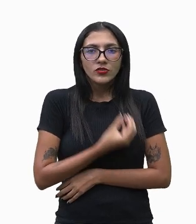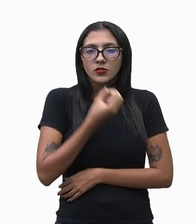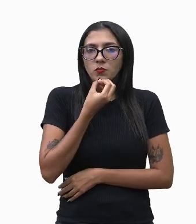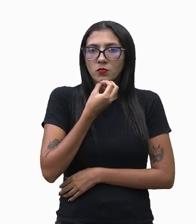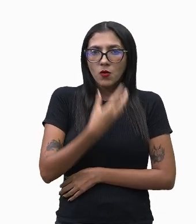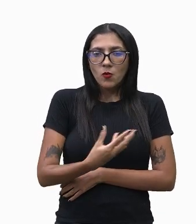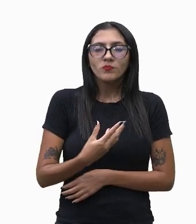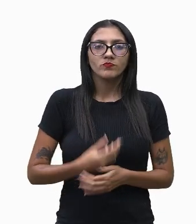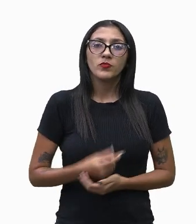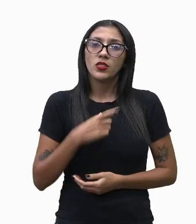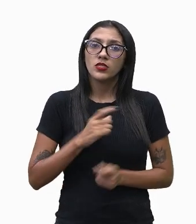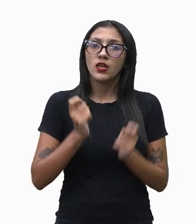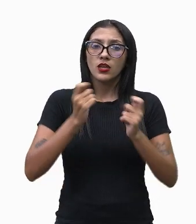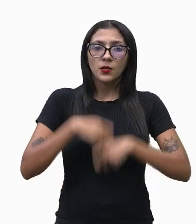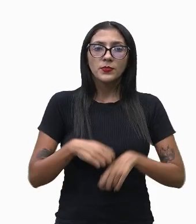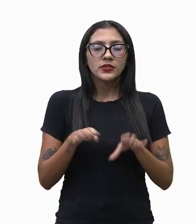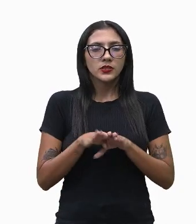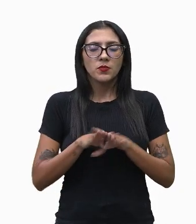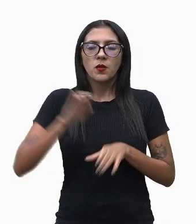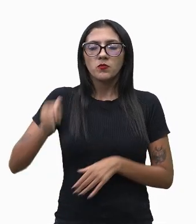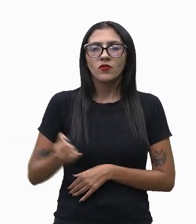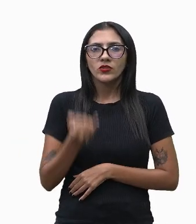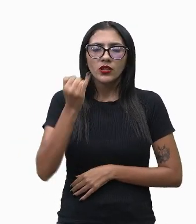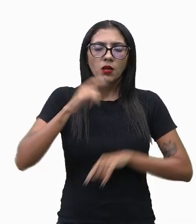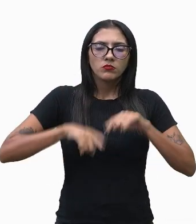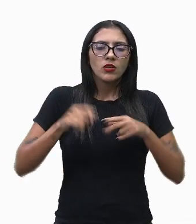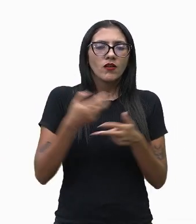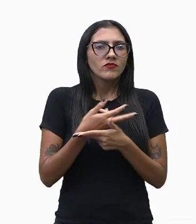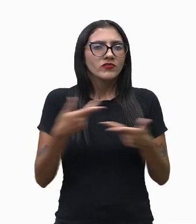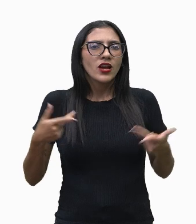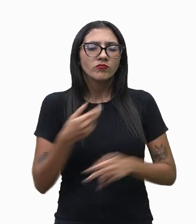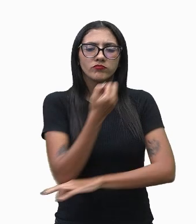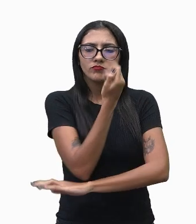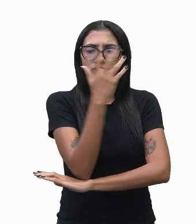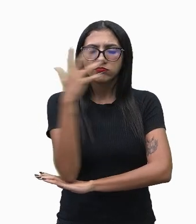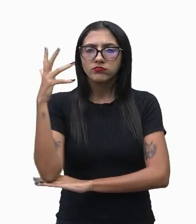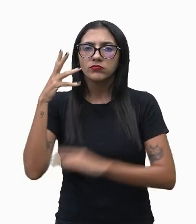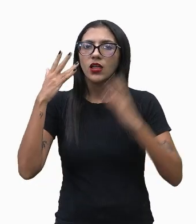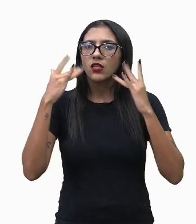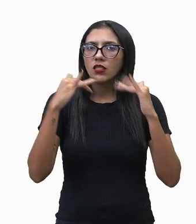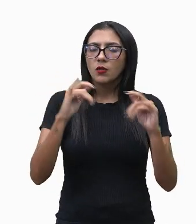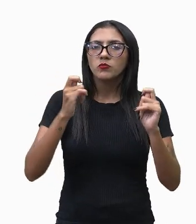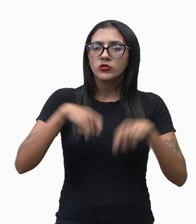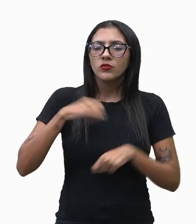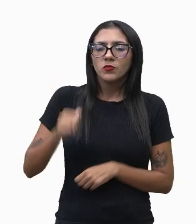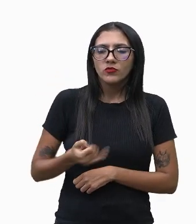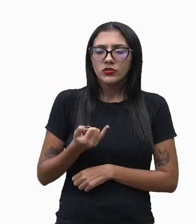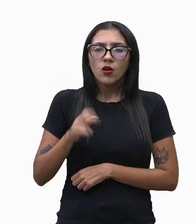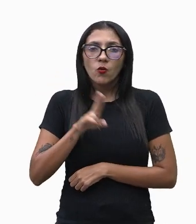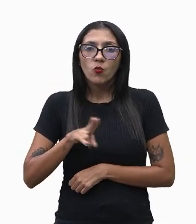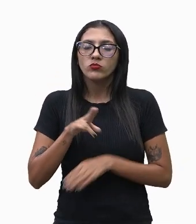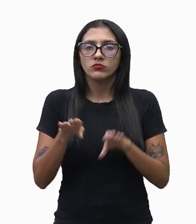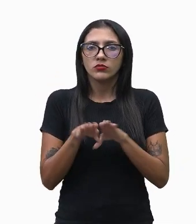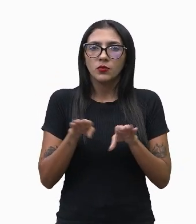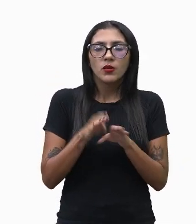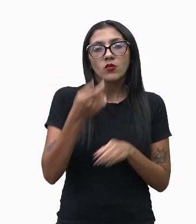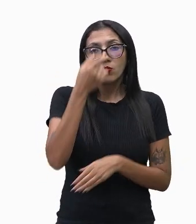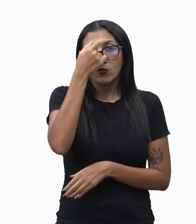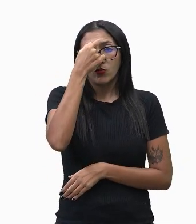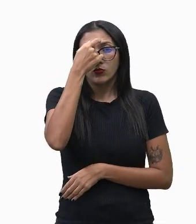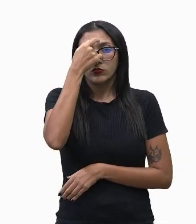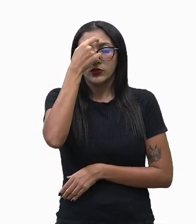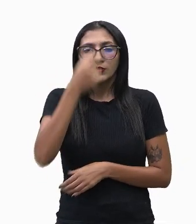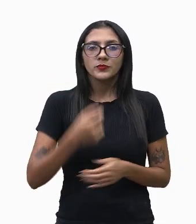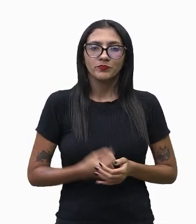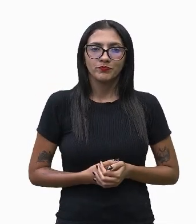gente possa utilizar os recursos da natureza de forma sustentável, de forma racional, sem comprometer